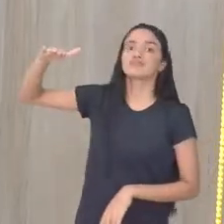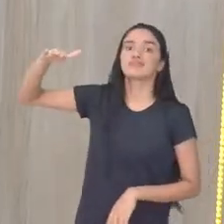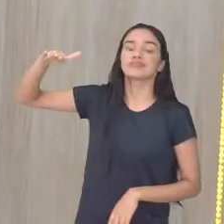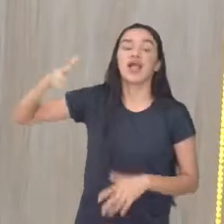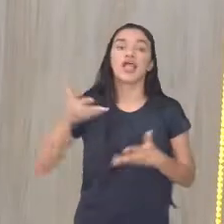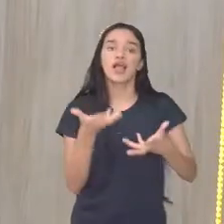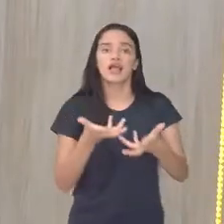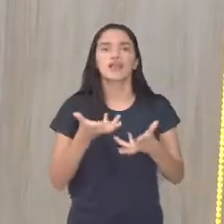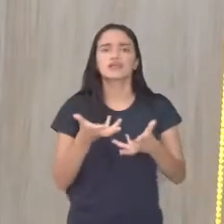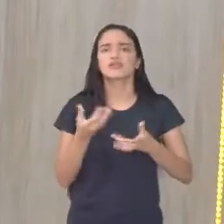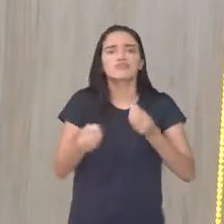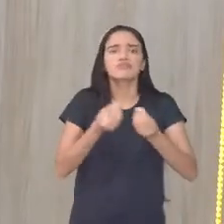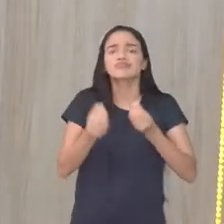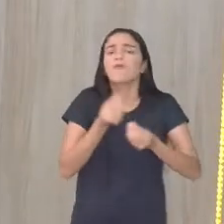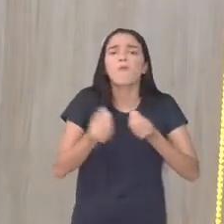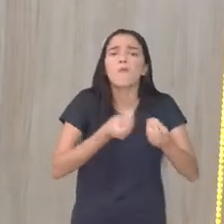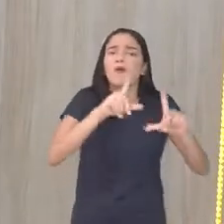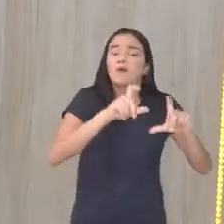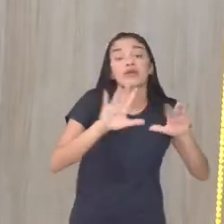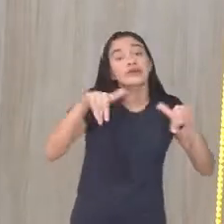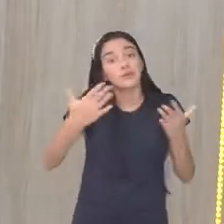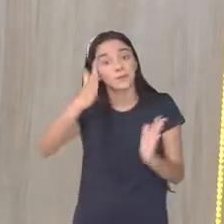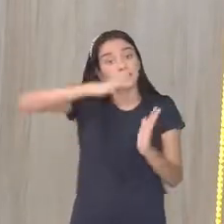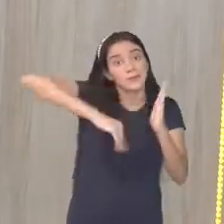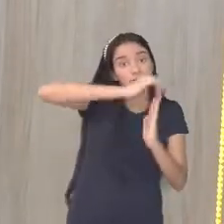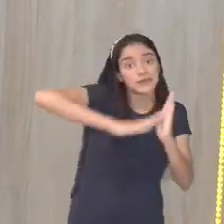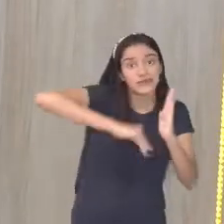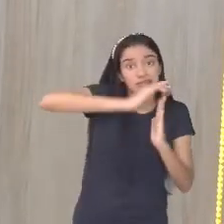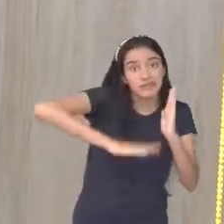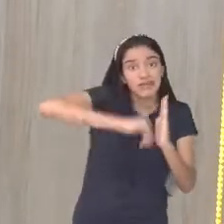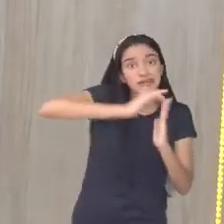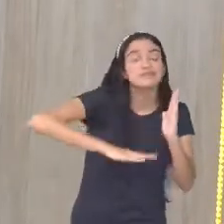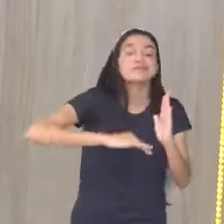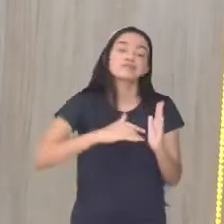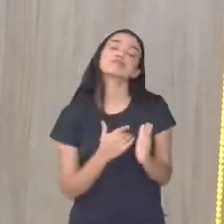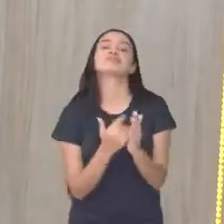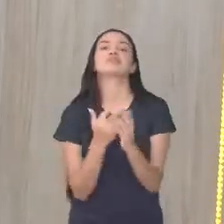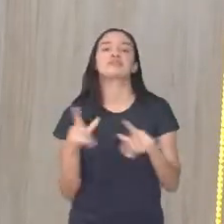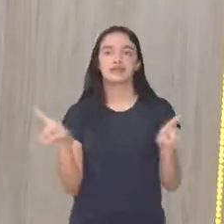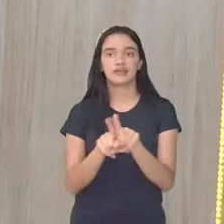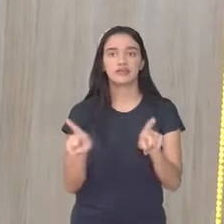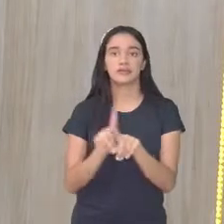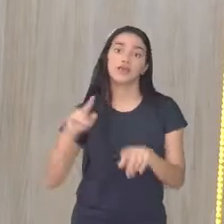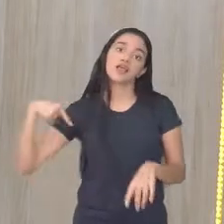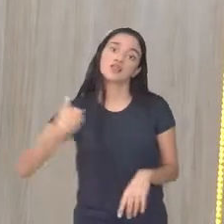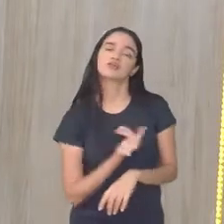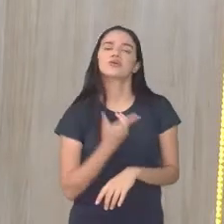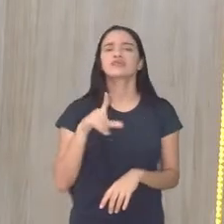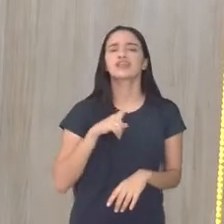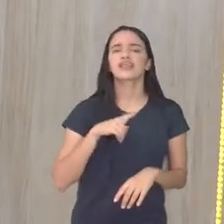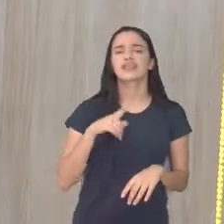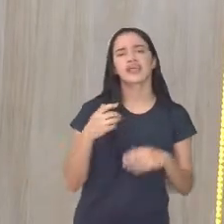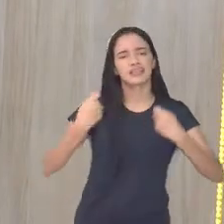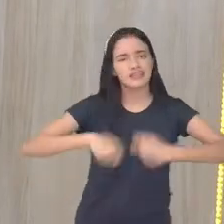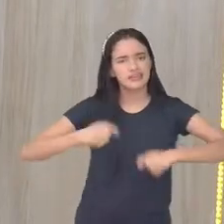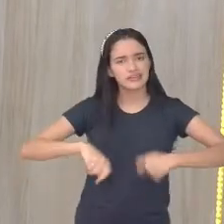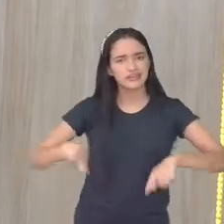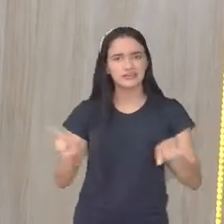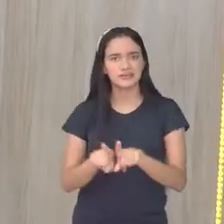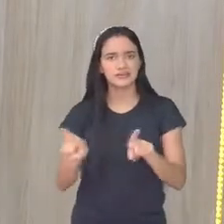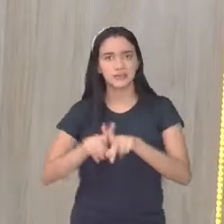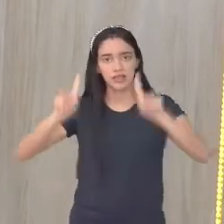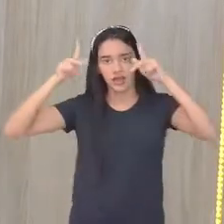pessoa ficasse mais parecida mesmo com a realidade. Justamente. Bora lá. Aqui, na